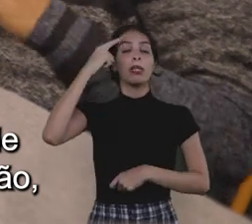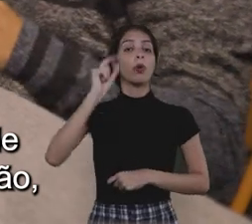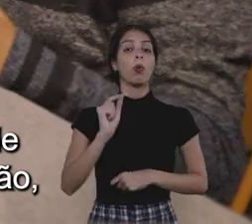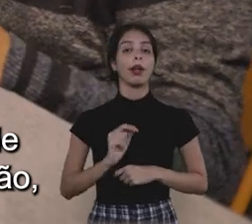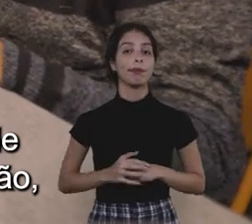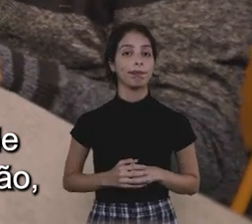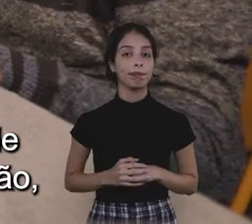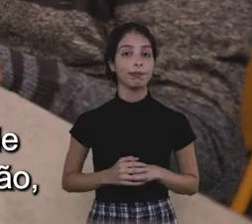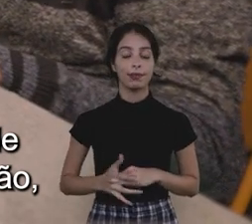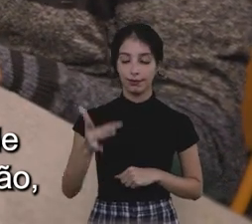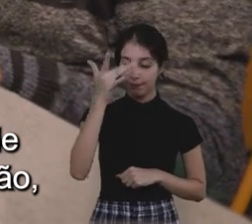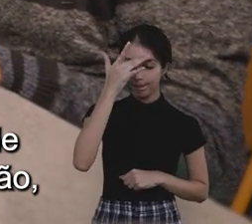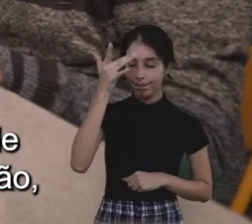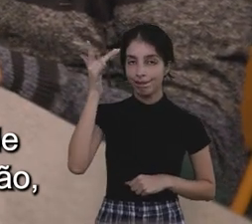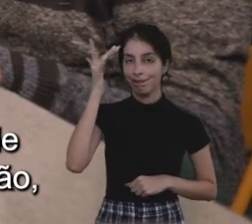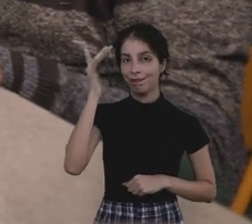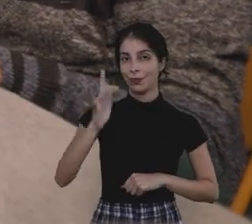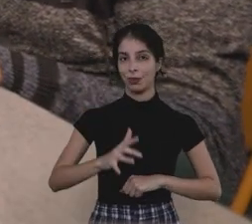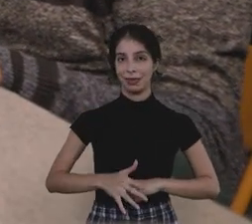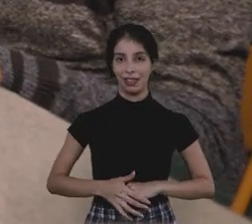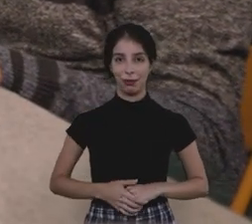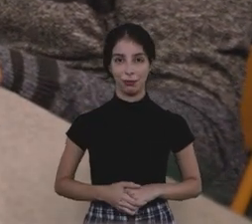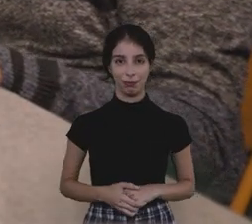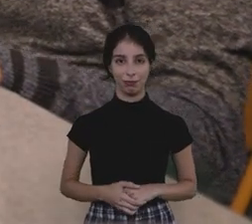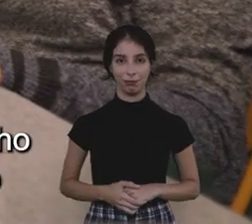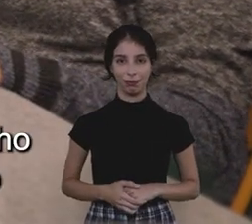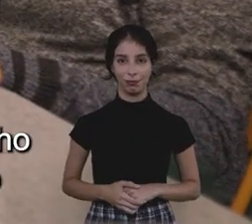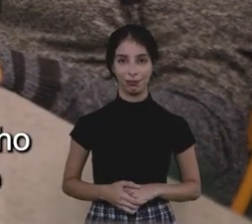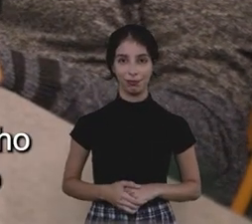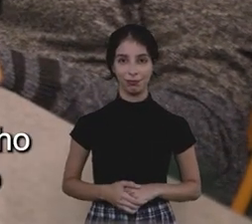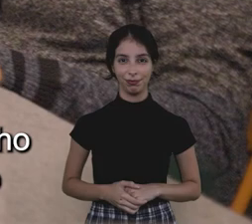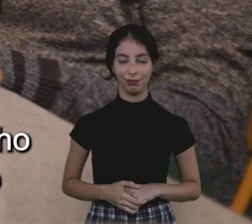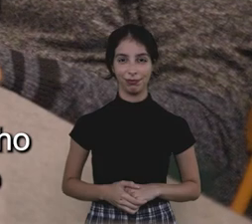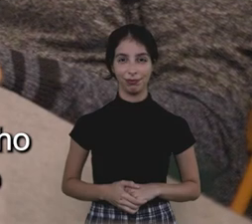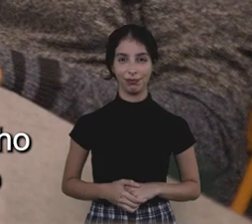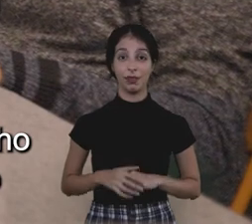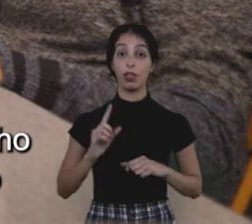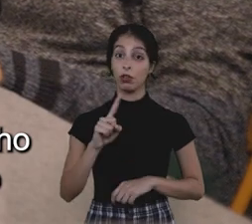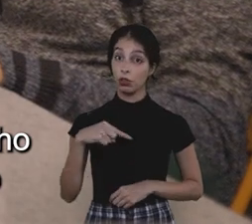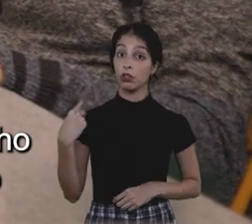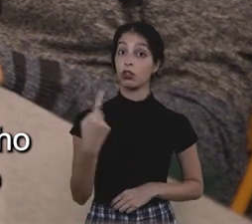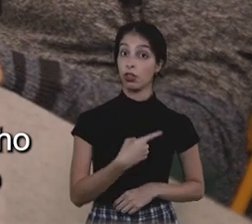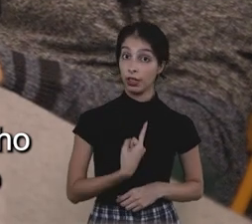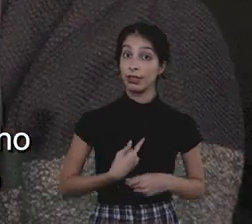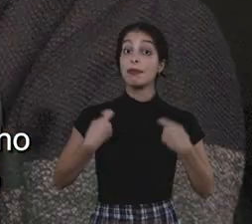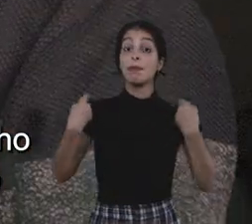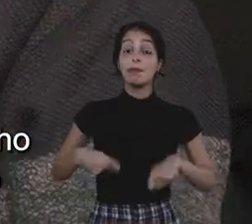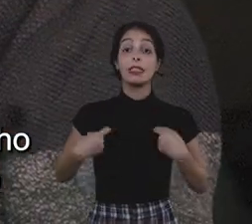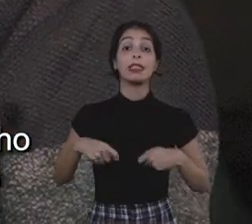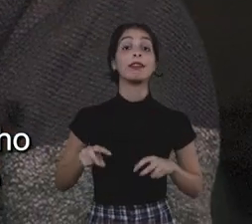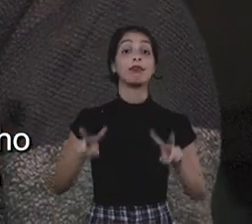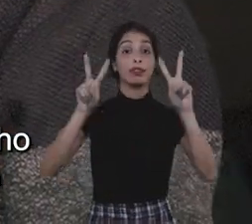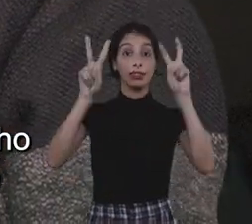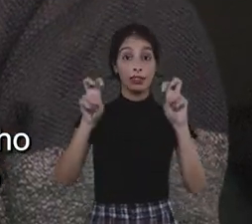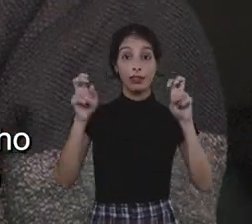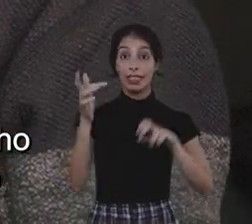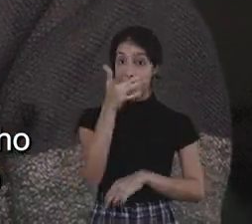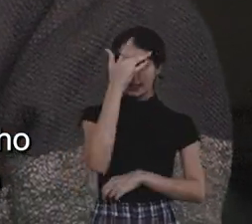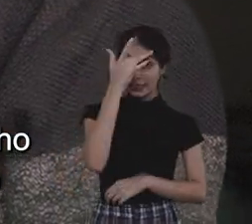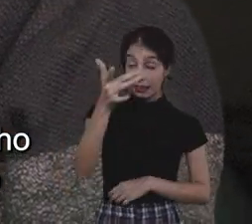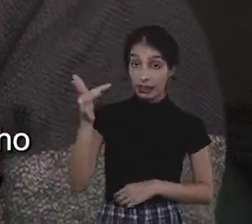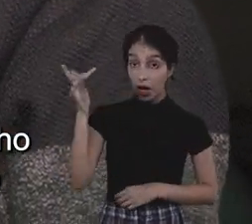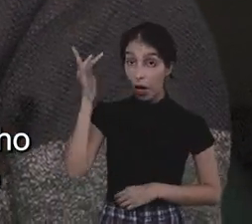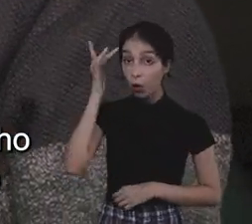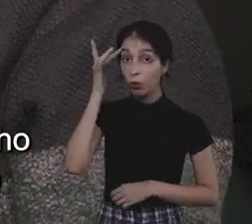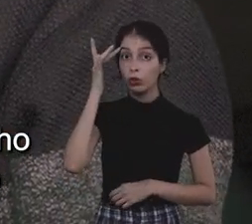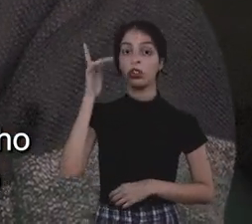pressão de saúde mental em todos os lugares né sim então eh a gente precisa colocar saúde mental e eu acho que